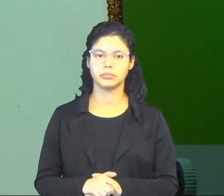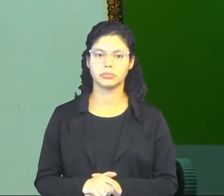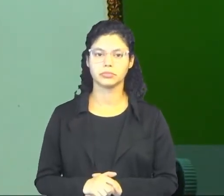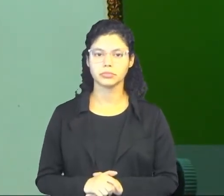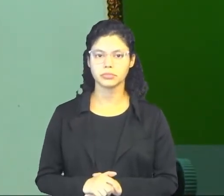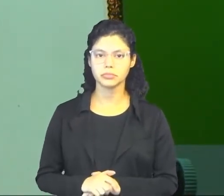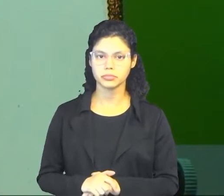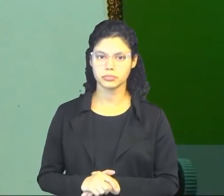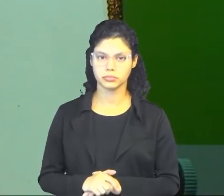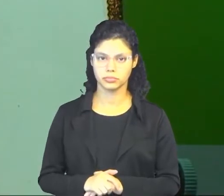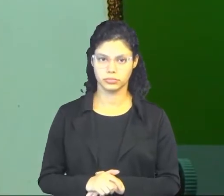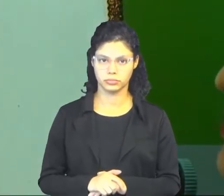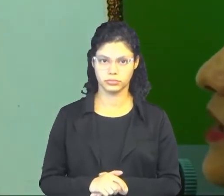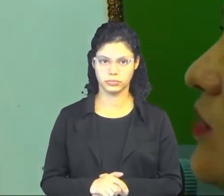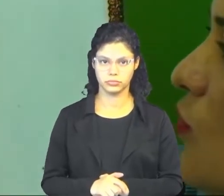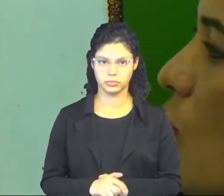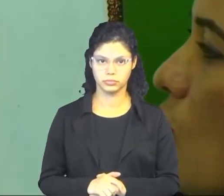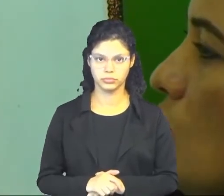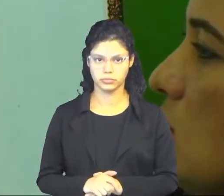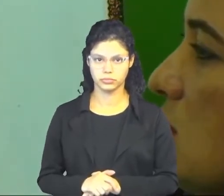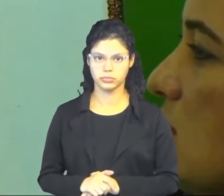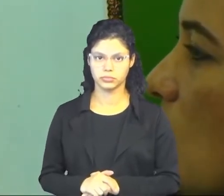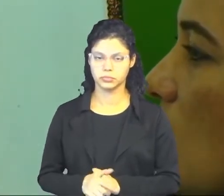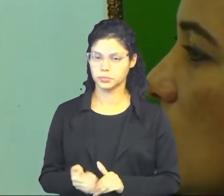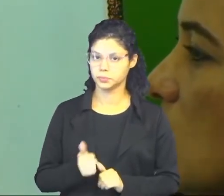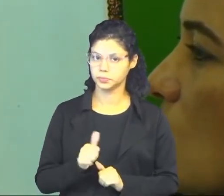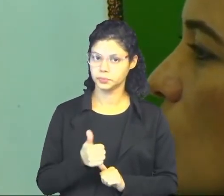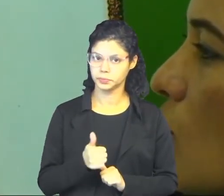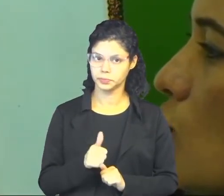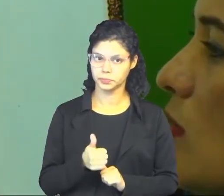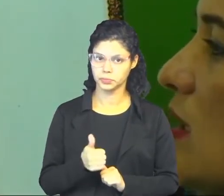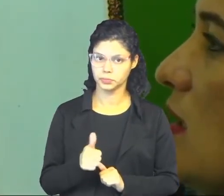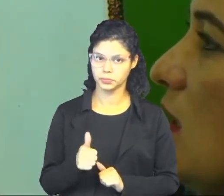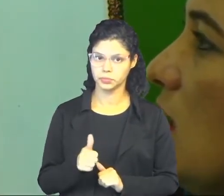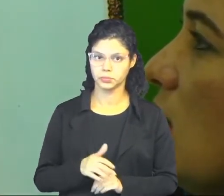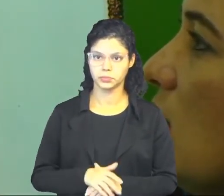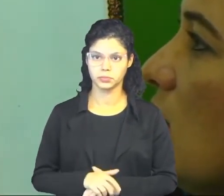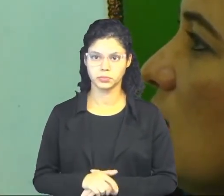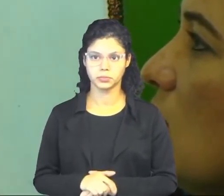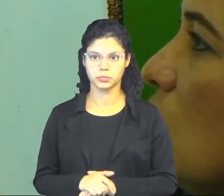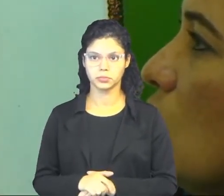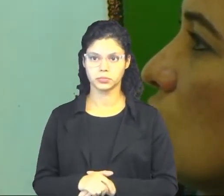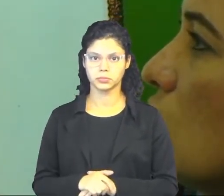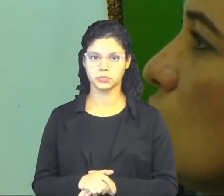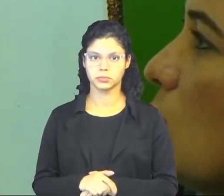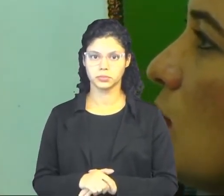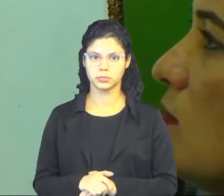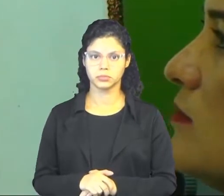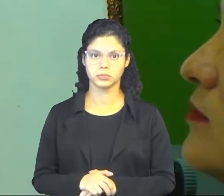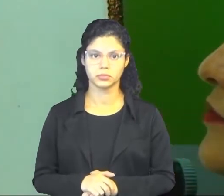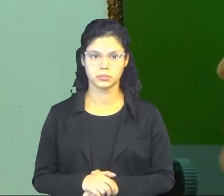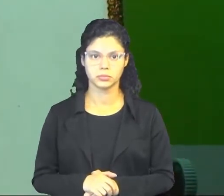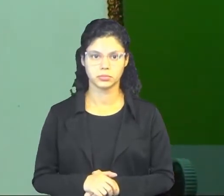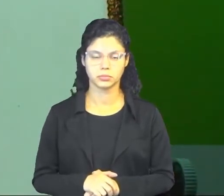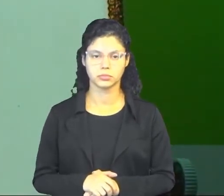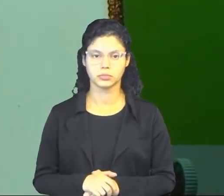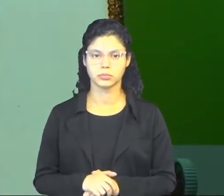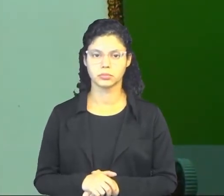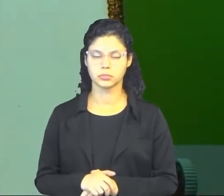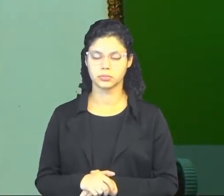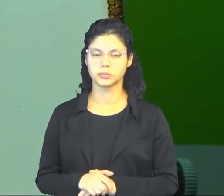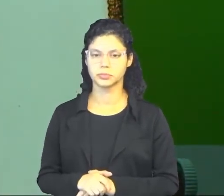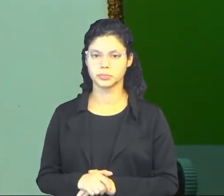7 mais 4, eu tenho 11, olha. Coloco um aqui e o outro número aqui em